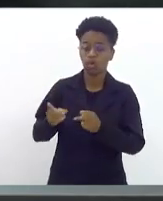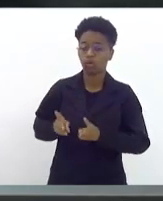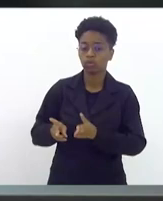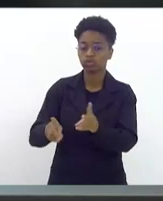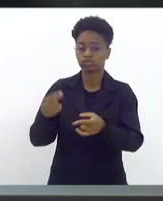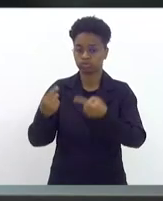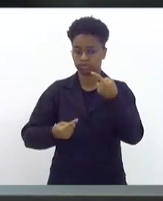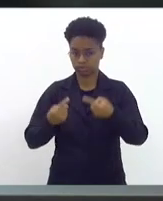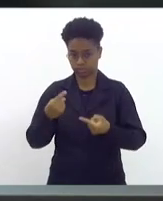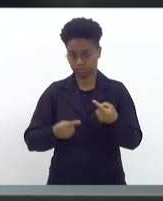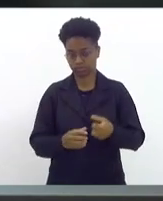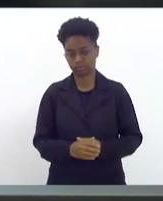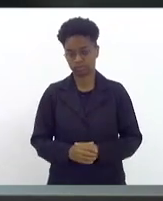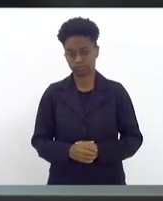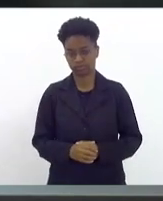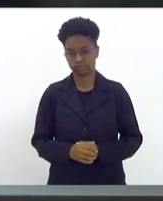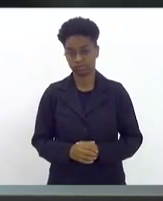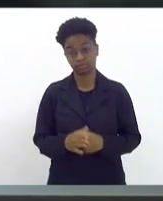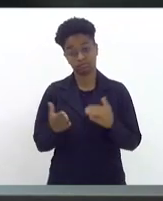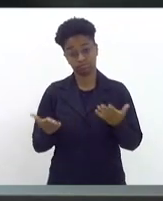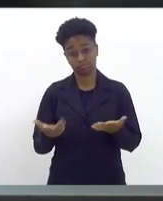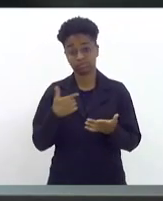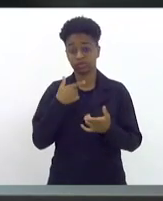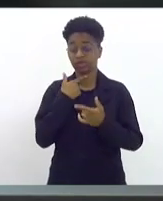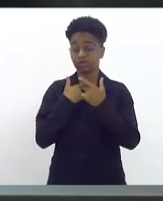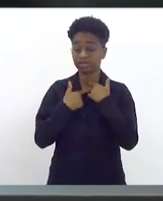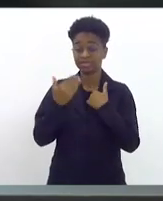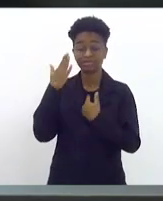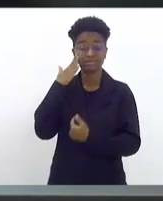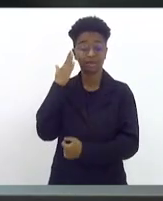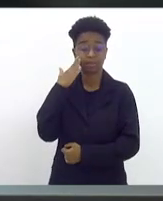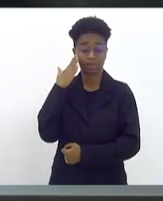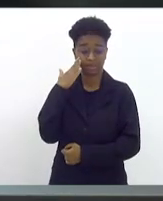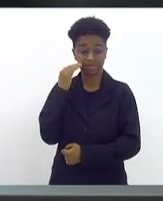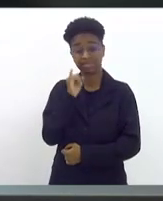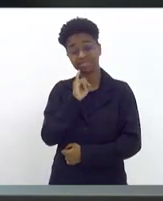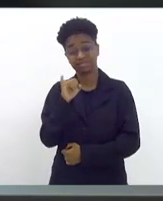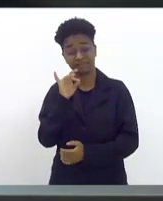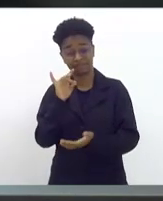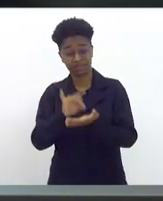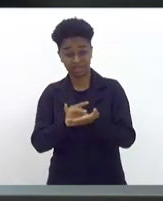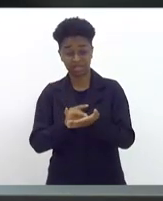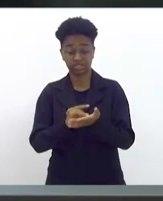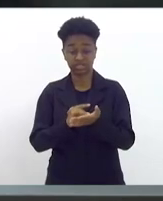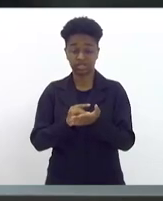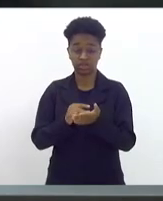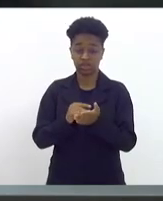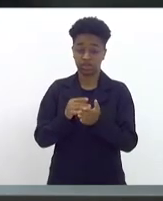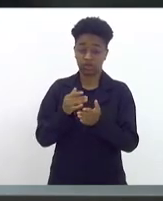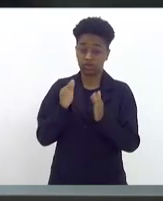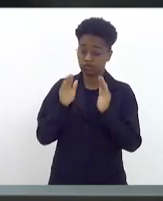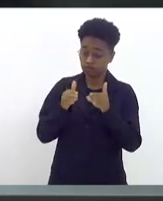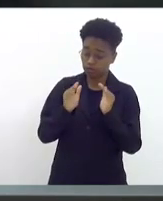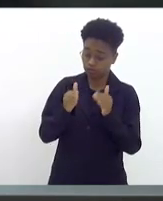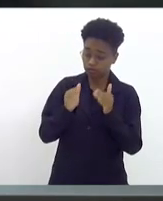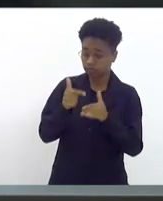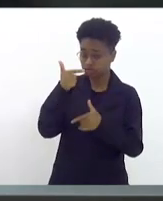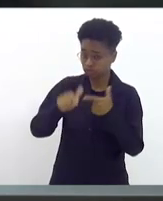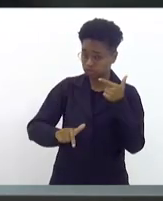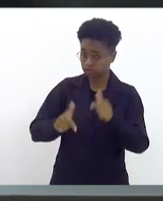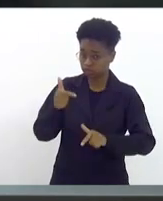discussão eu só queria saber se é o vice de iniciativa que tá alegando